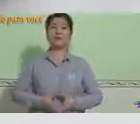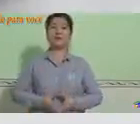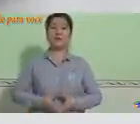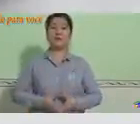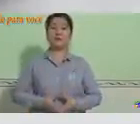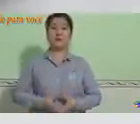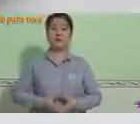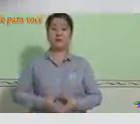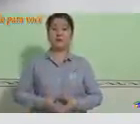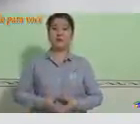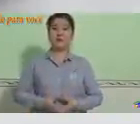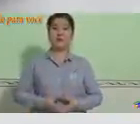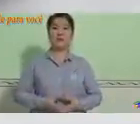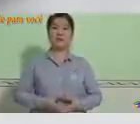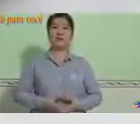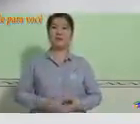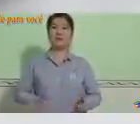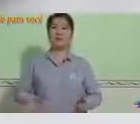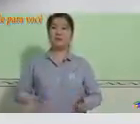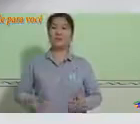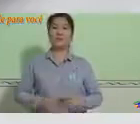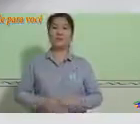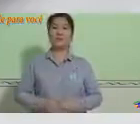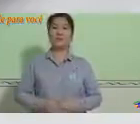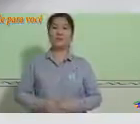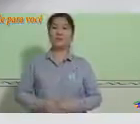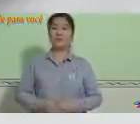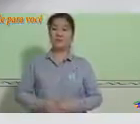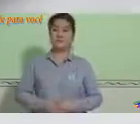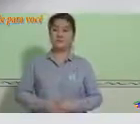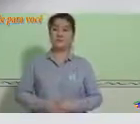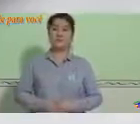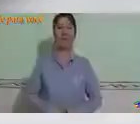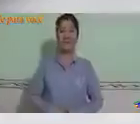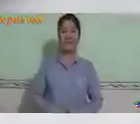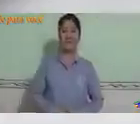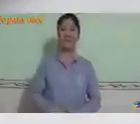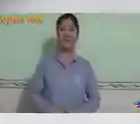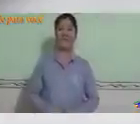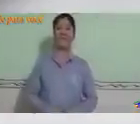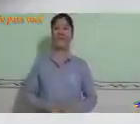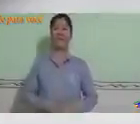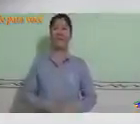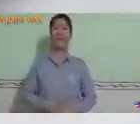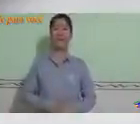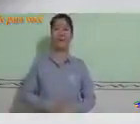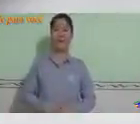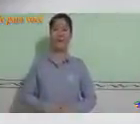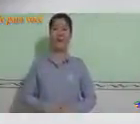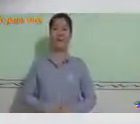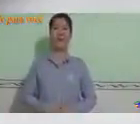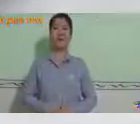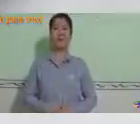vezes por semana. É importante que a alimentação continue acontecendo, pois, caso ao contrário, o cultivo